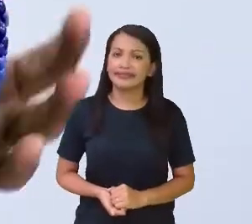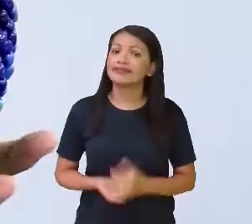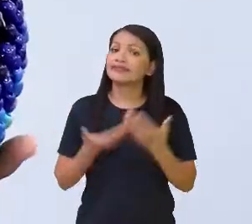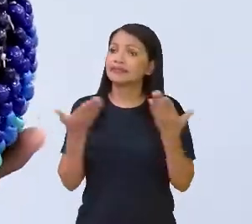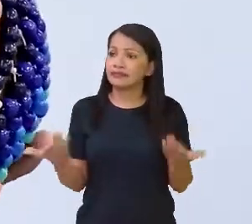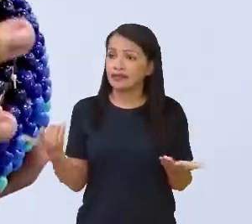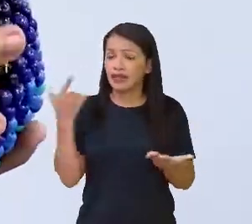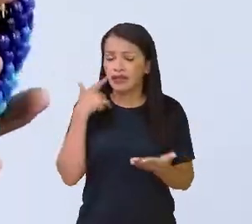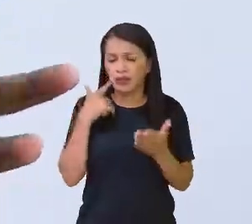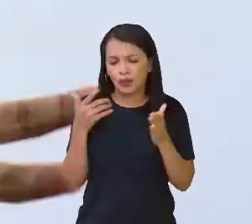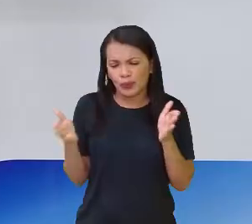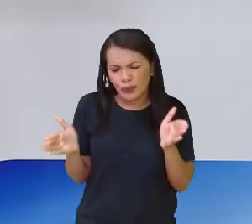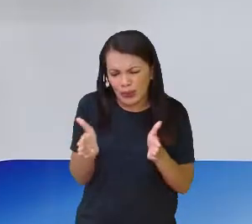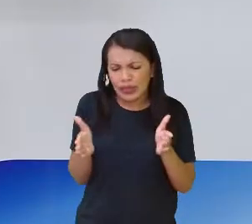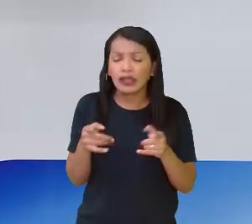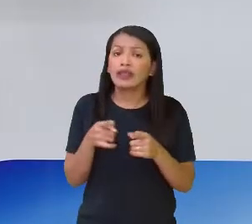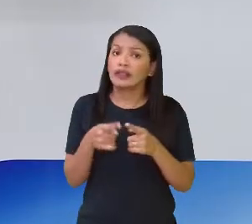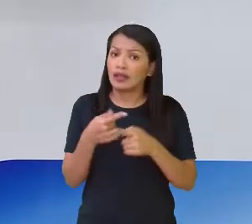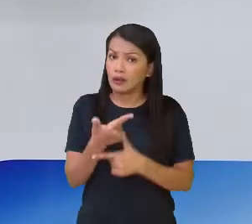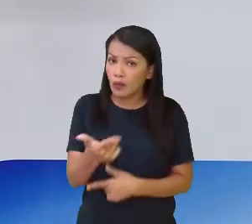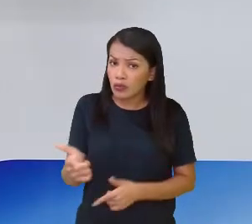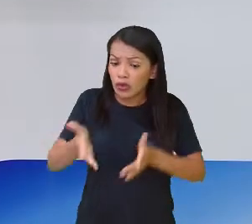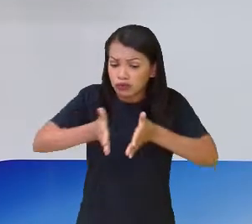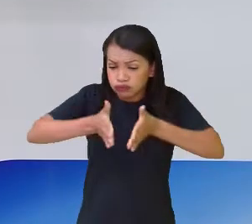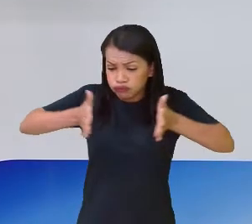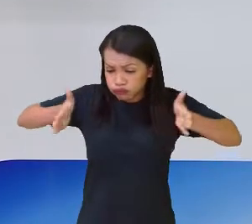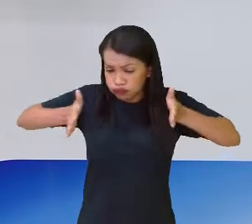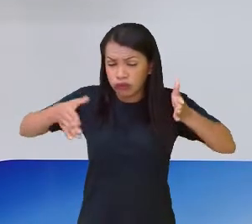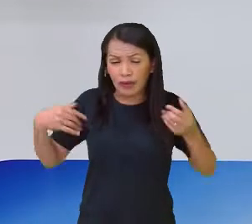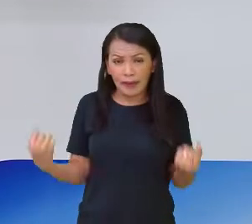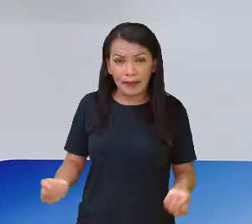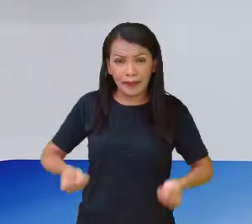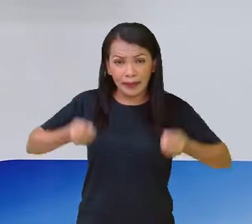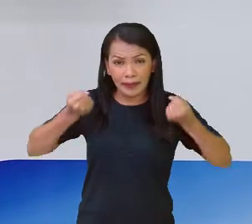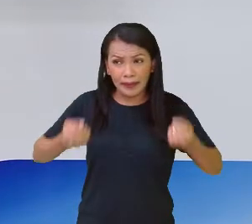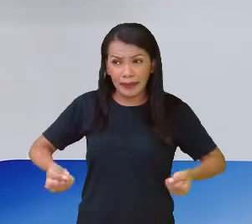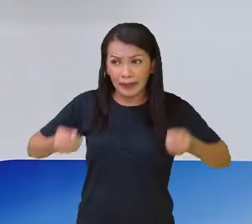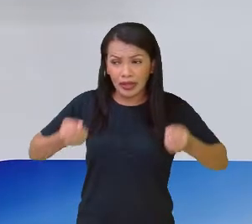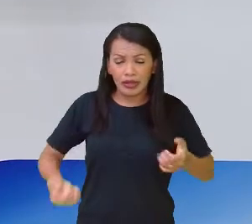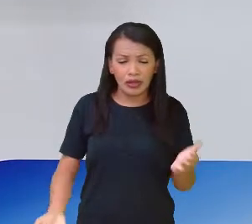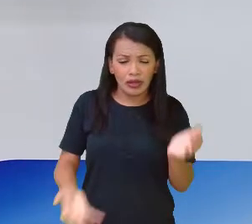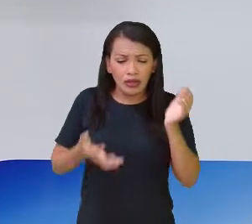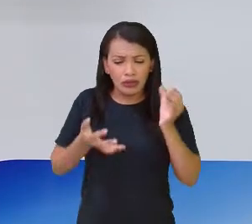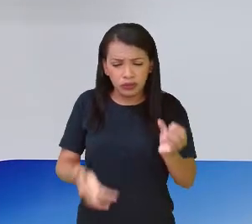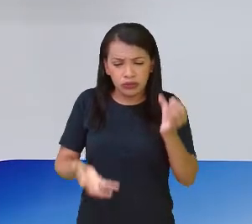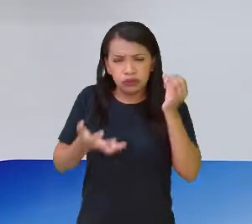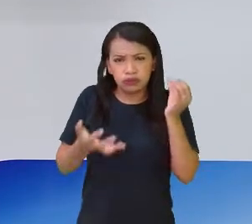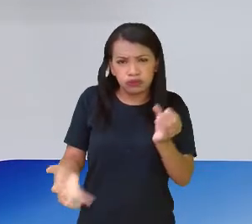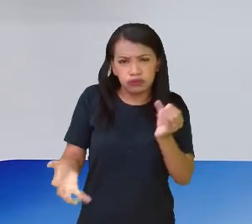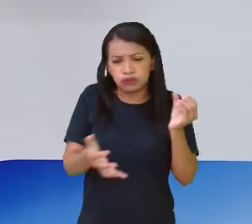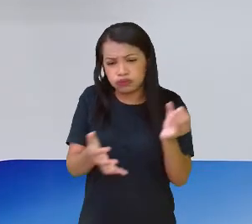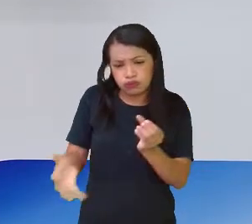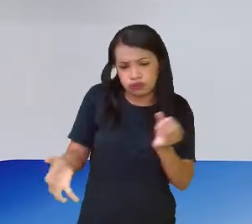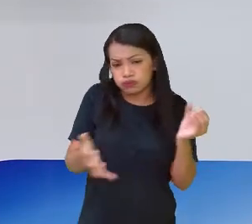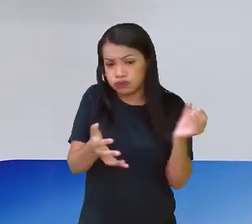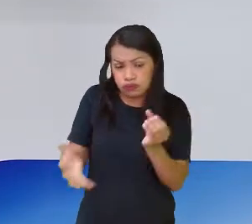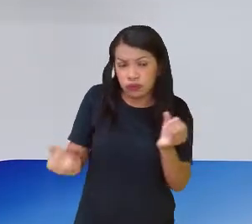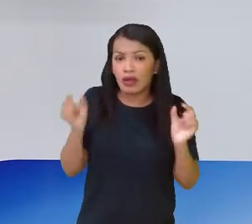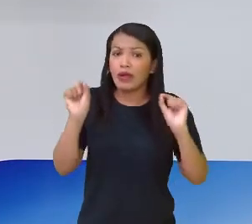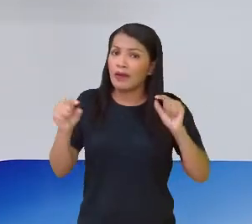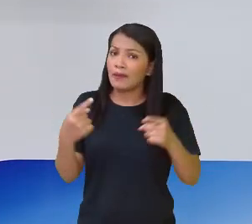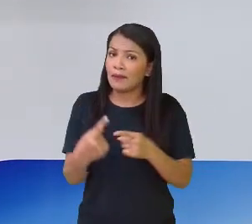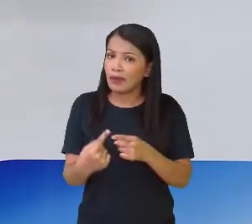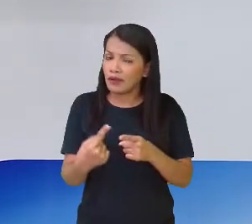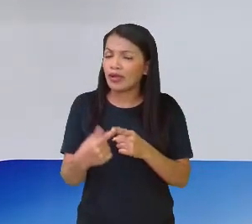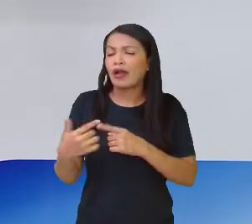essa aqui é pequena, tem umas que são maiores, então vai estar mais pesado. Então por isso que a gente coloca a mão assim, para não ficar tão pesado numa mão só. Mas